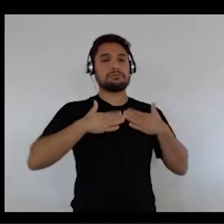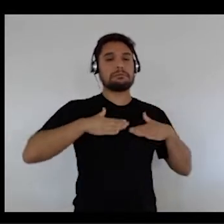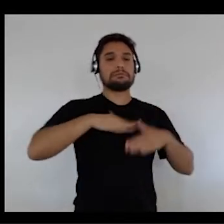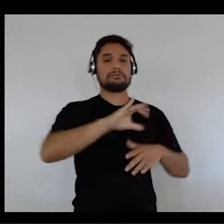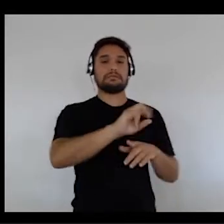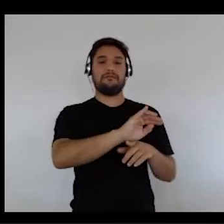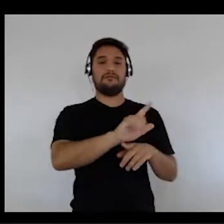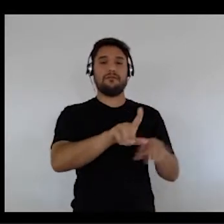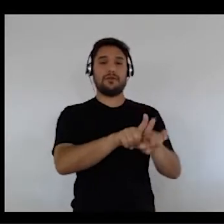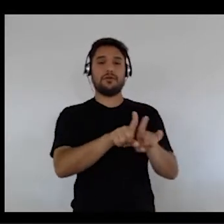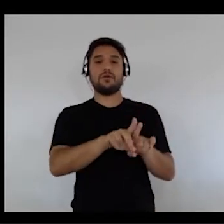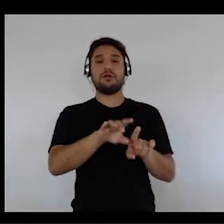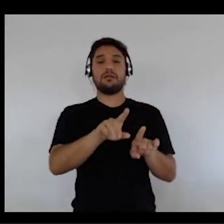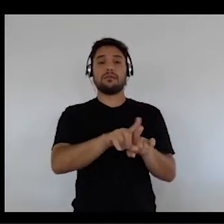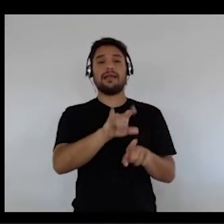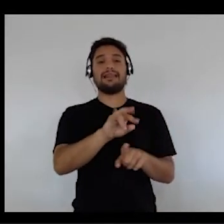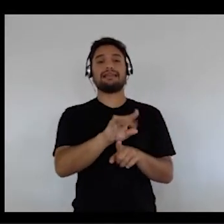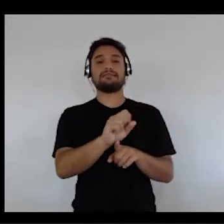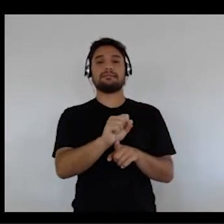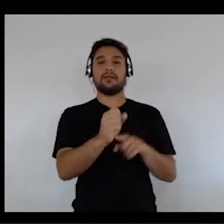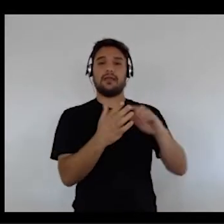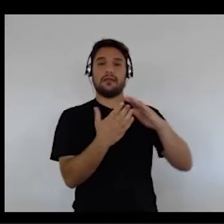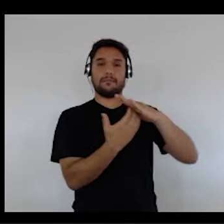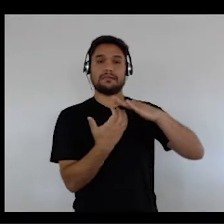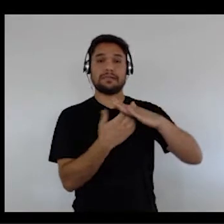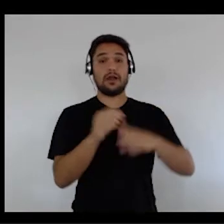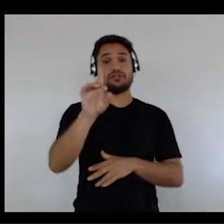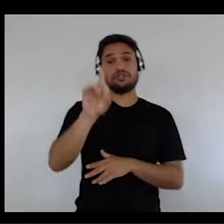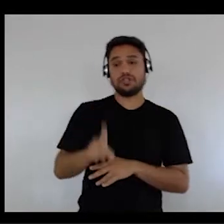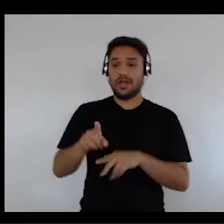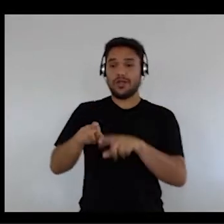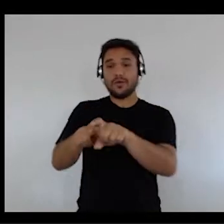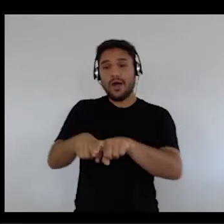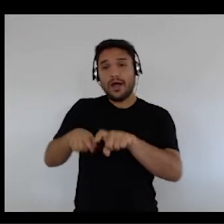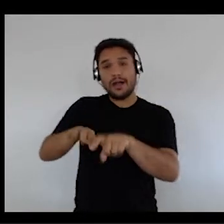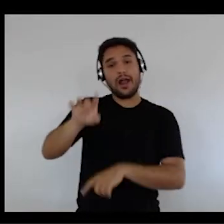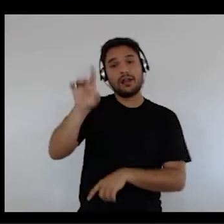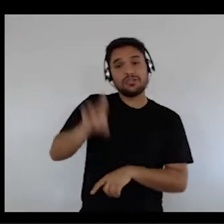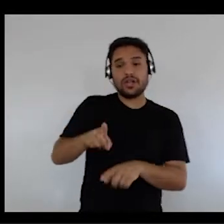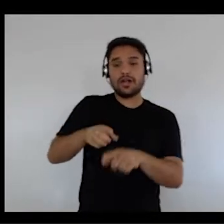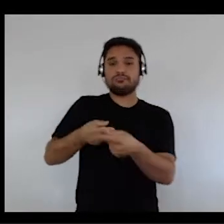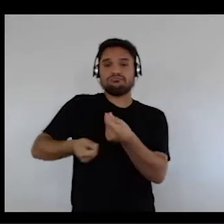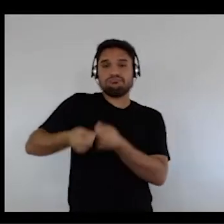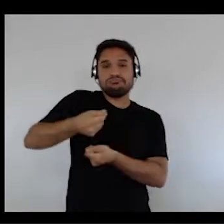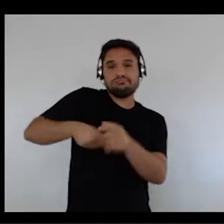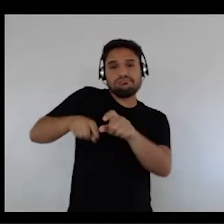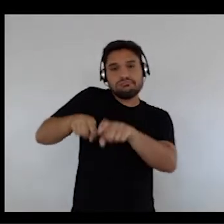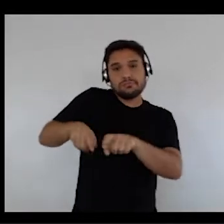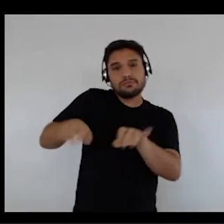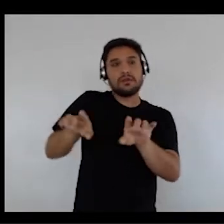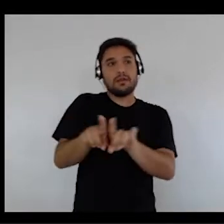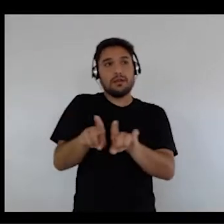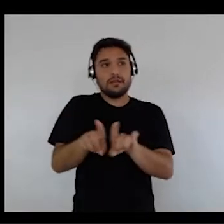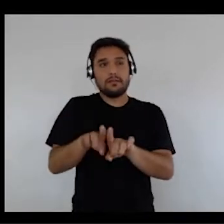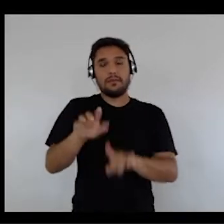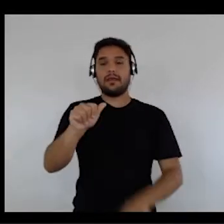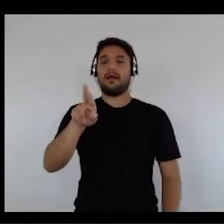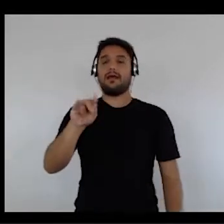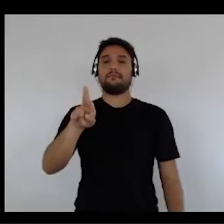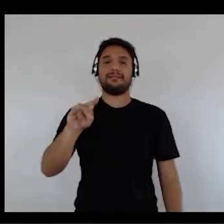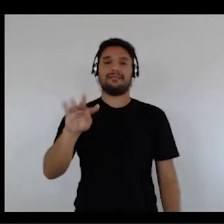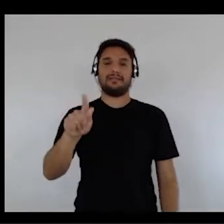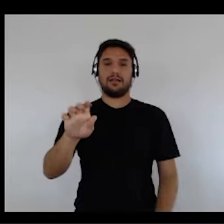consultivo civil, lides empresariais, direito agrário, direito do agronegócio e